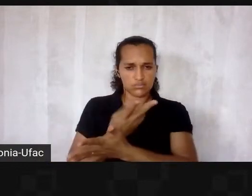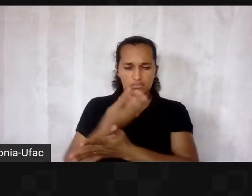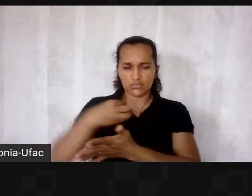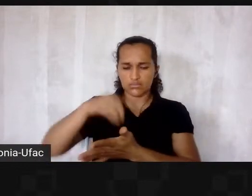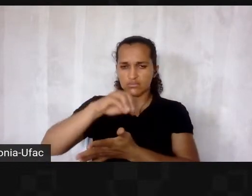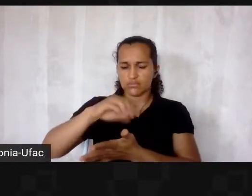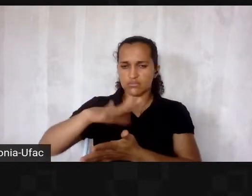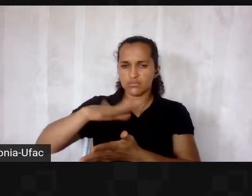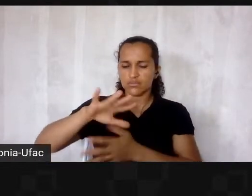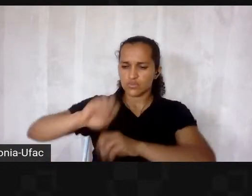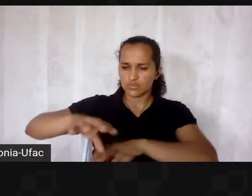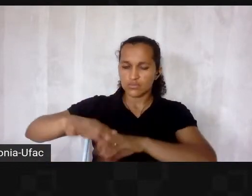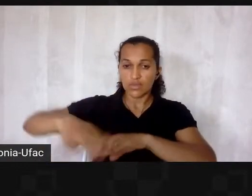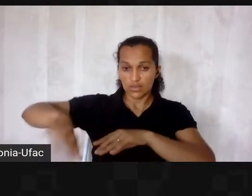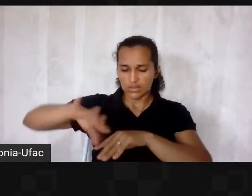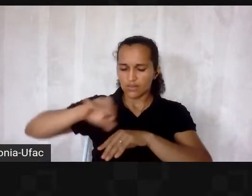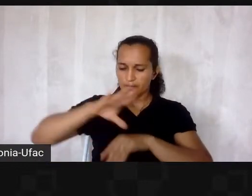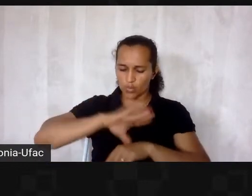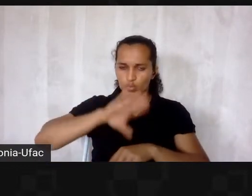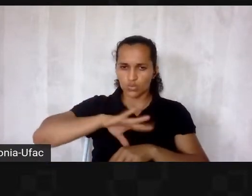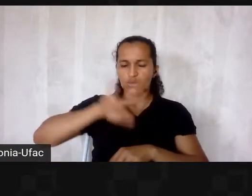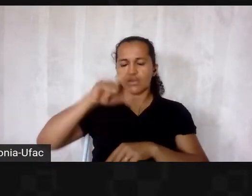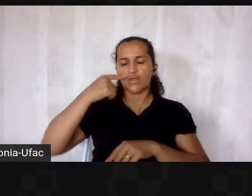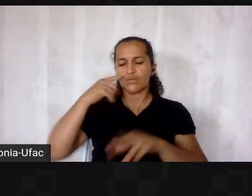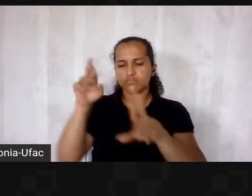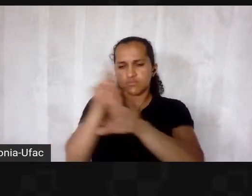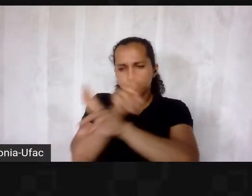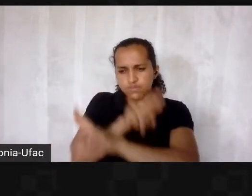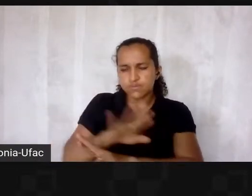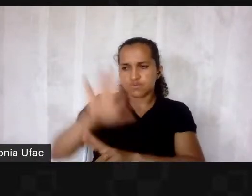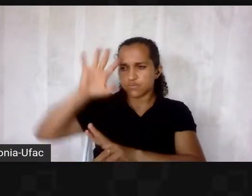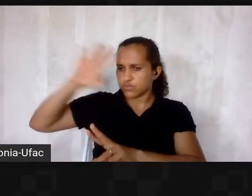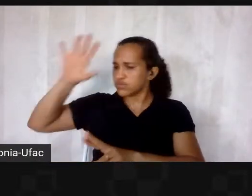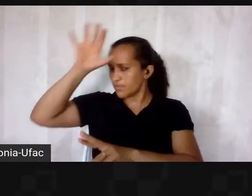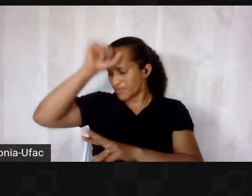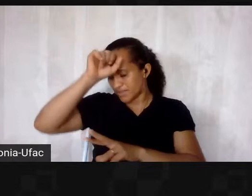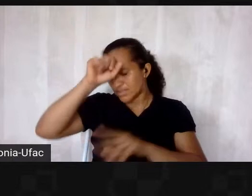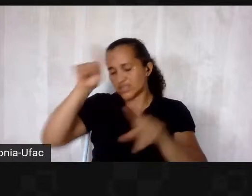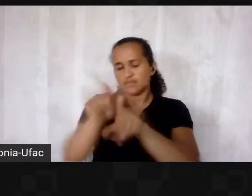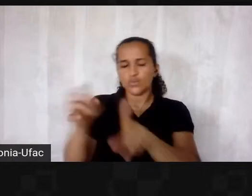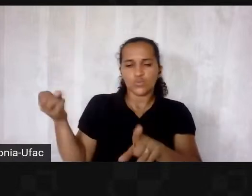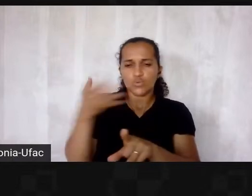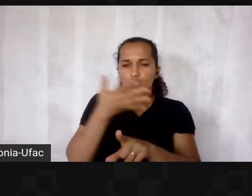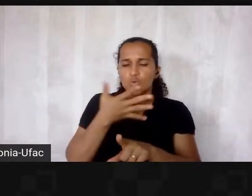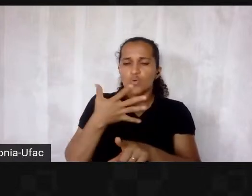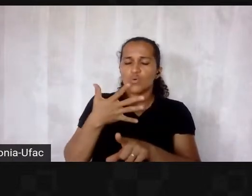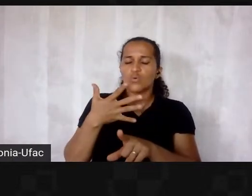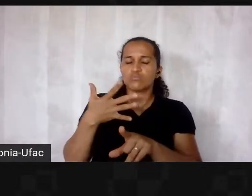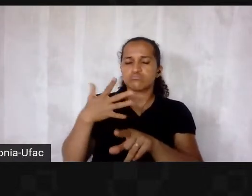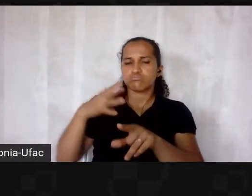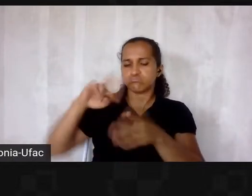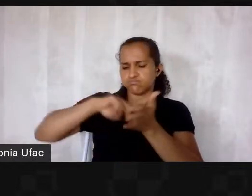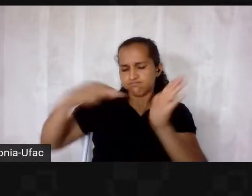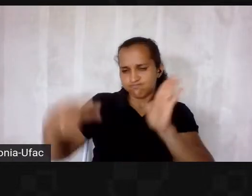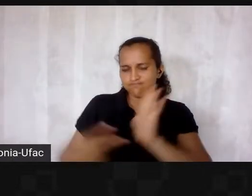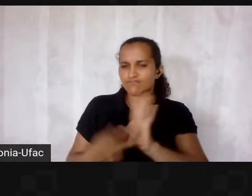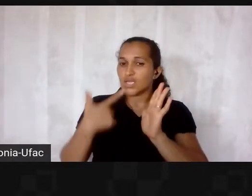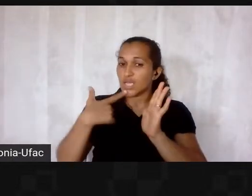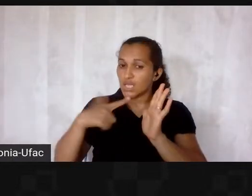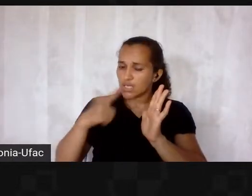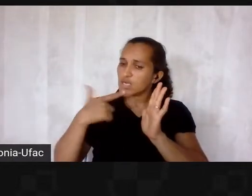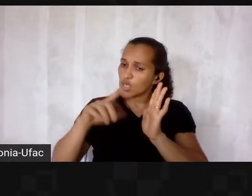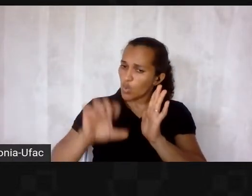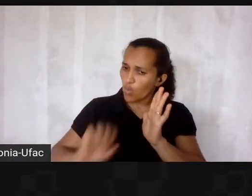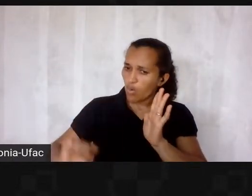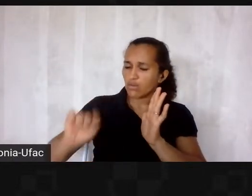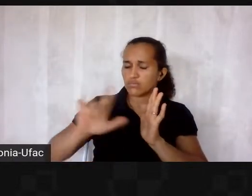ensino da língua portuguesa, com relação às teorias de aprendizagem, uma nova concepção de língua, de linguagem, que se defendia naquela época,